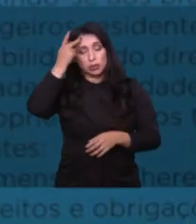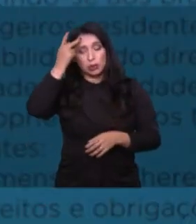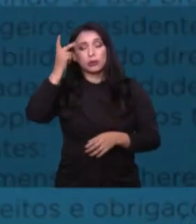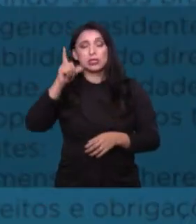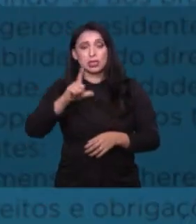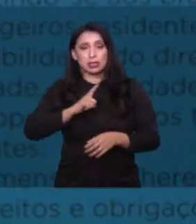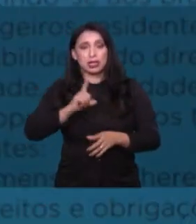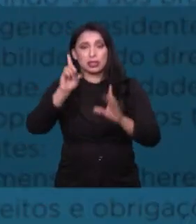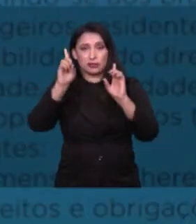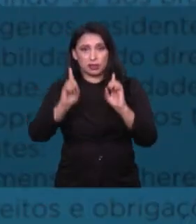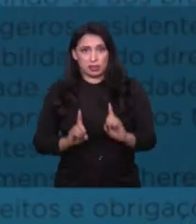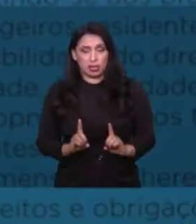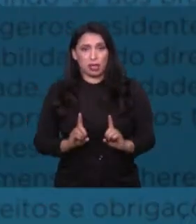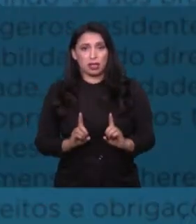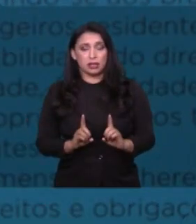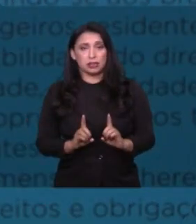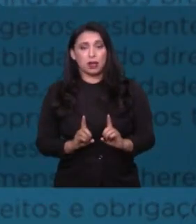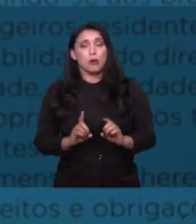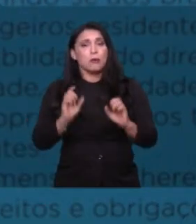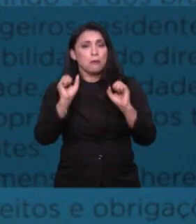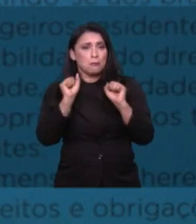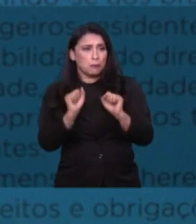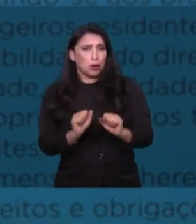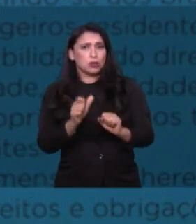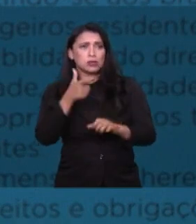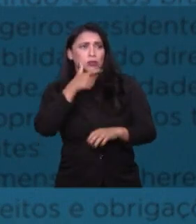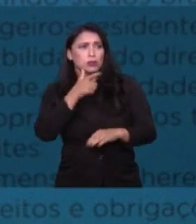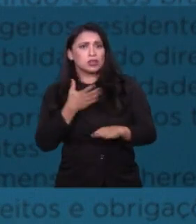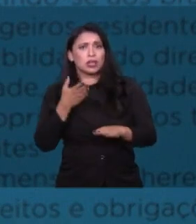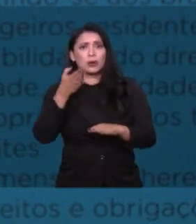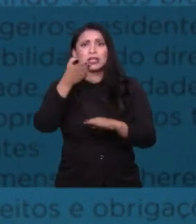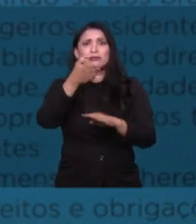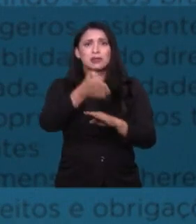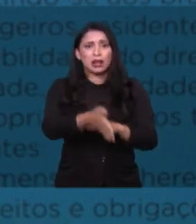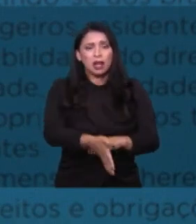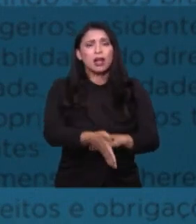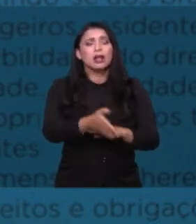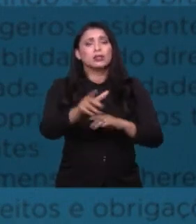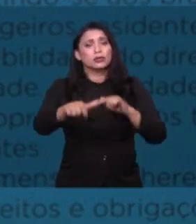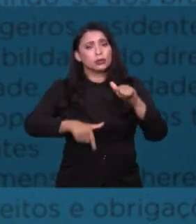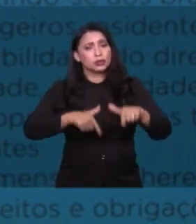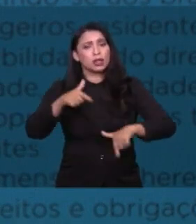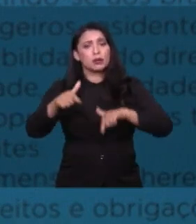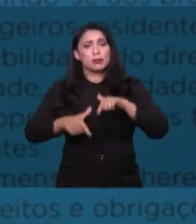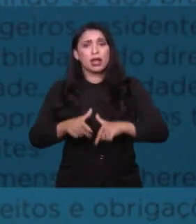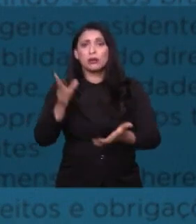entrar e permanecerem nesse trabalho com